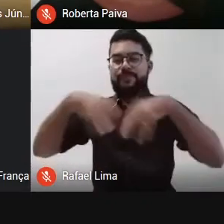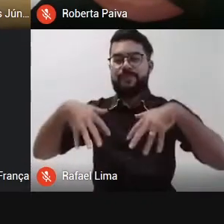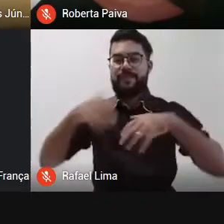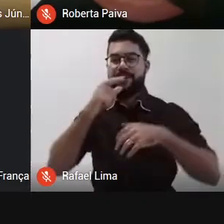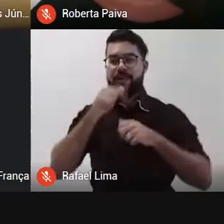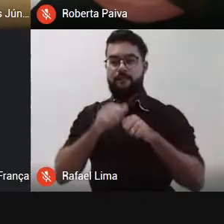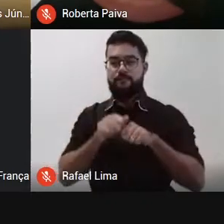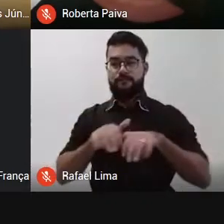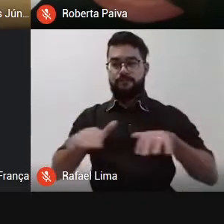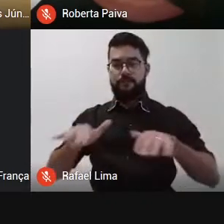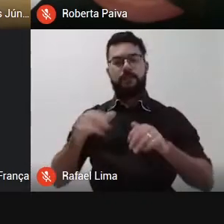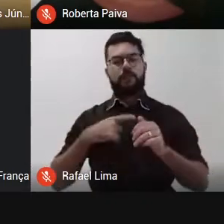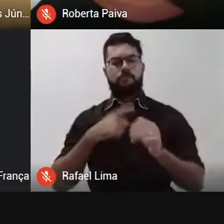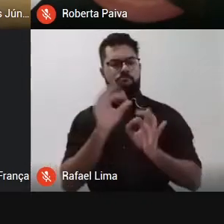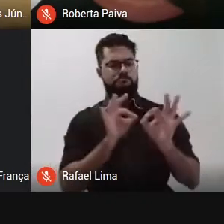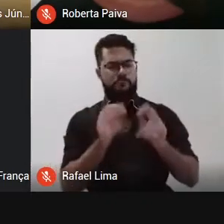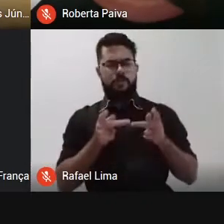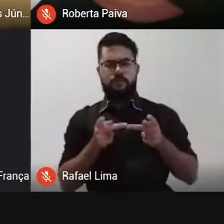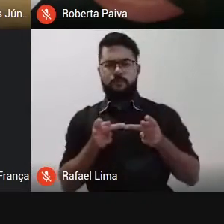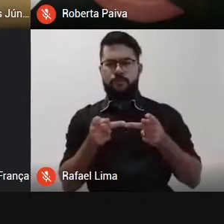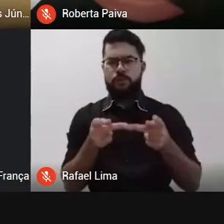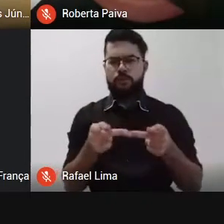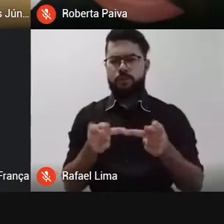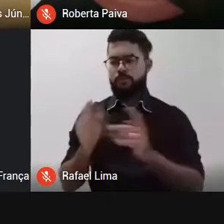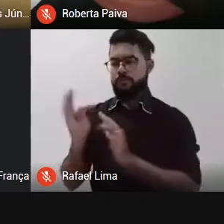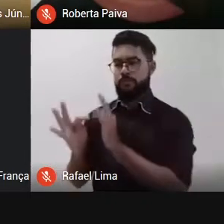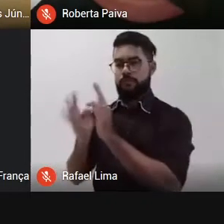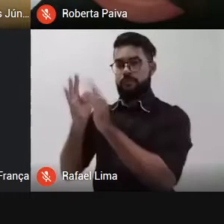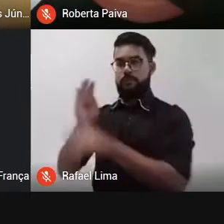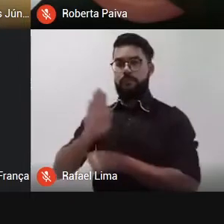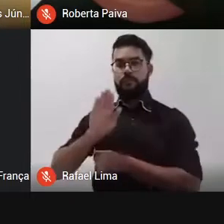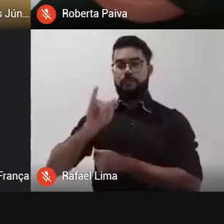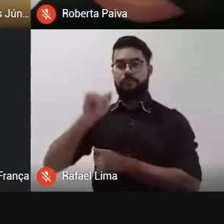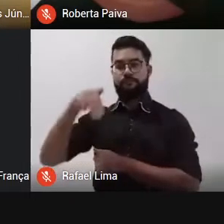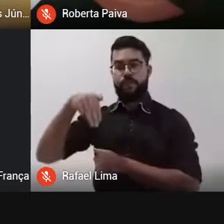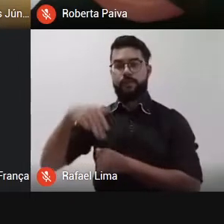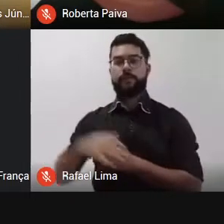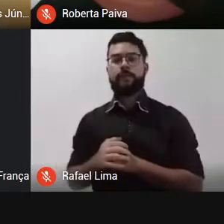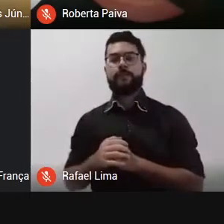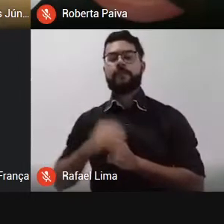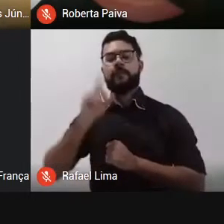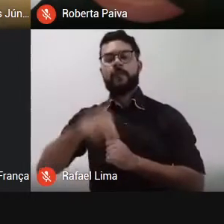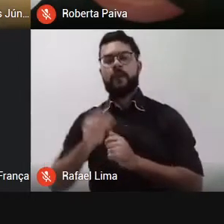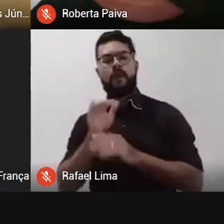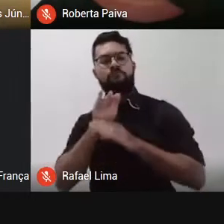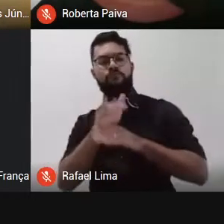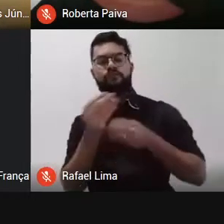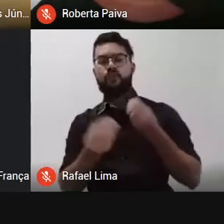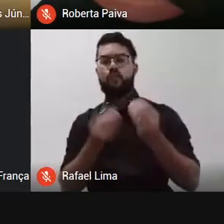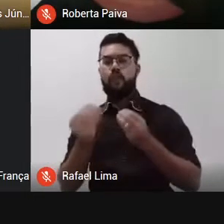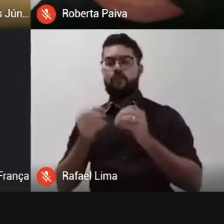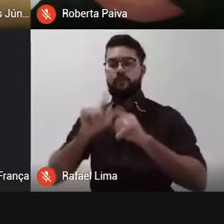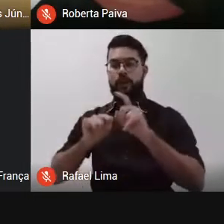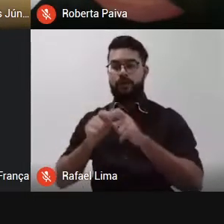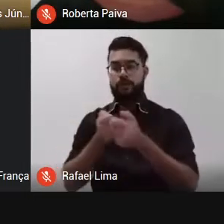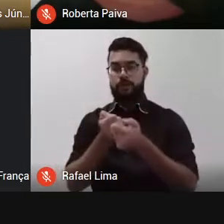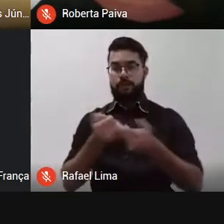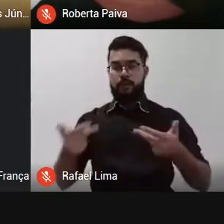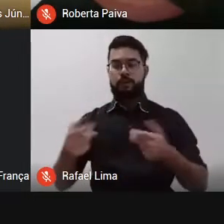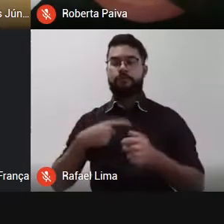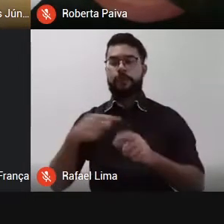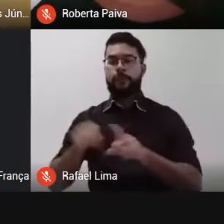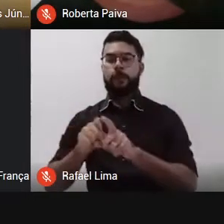o projeto com a tecnologia BIM, que ajudou muito no dimensionamento dos materiais, e os alunos de